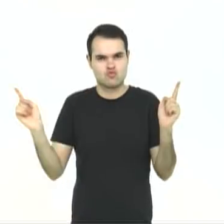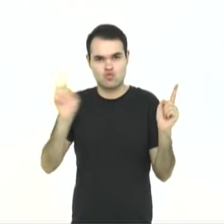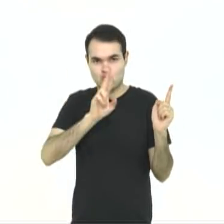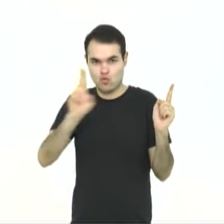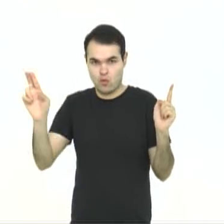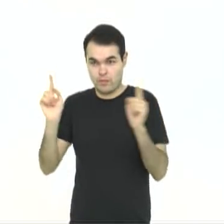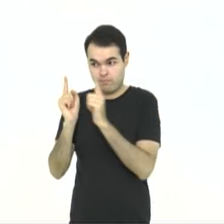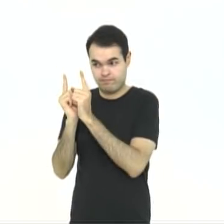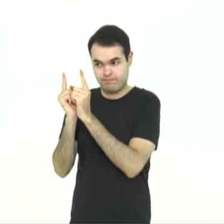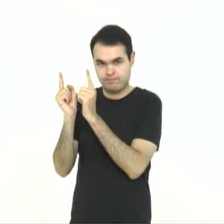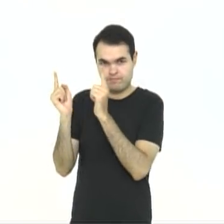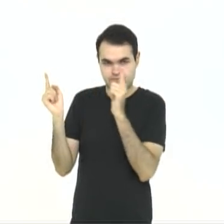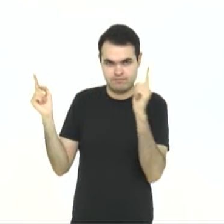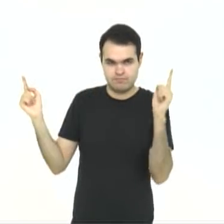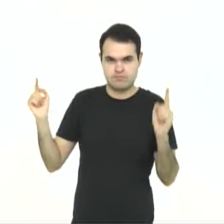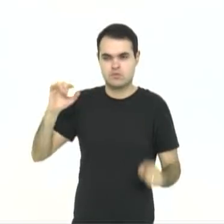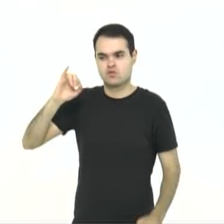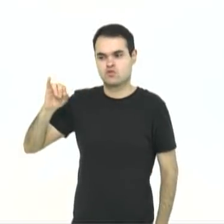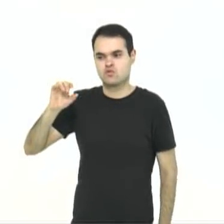Assis, filho